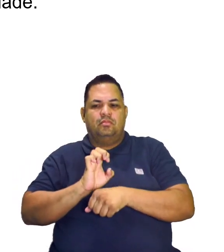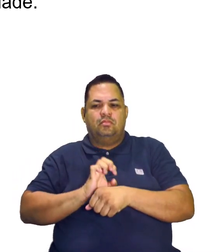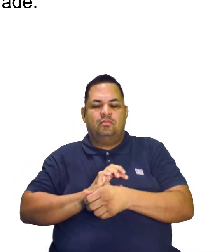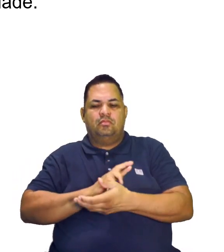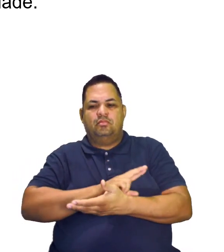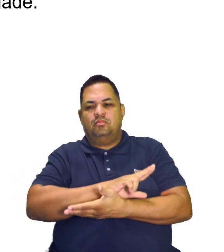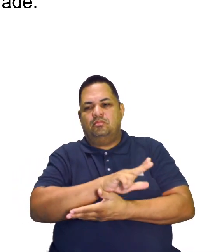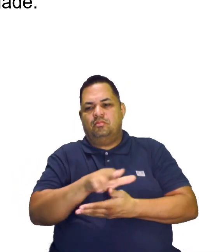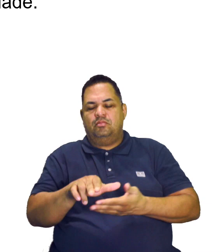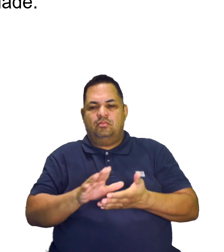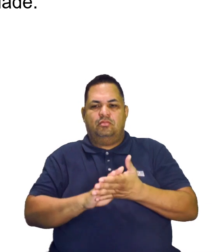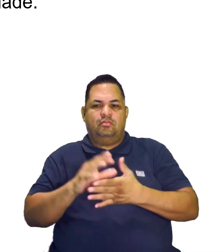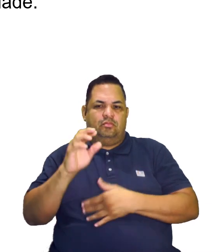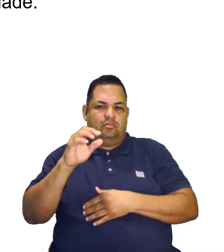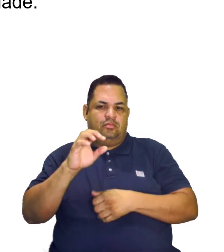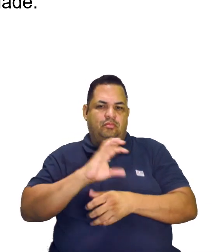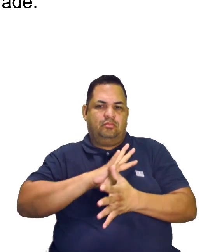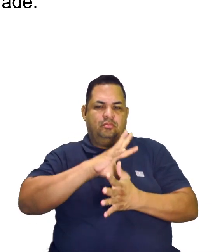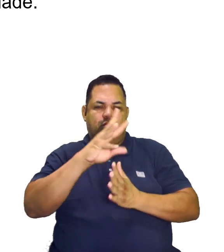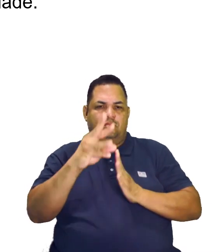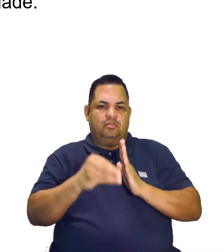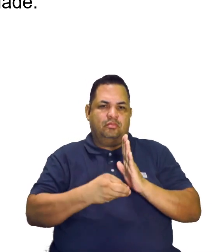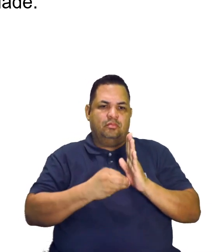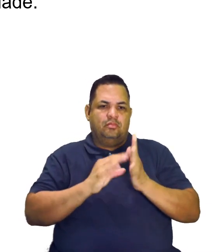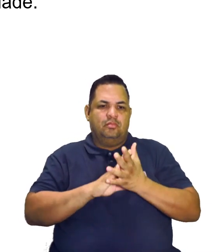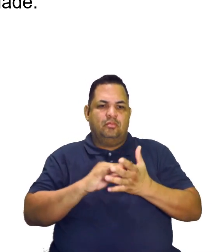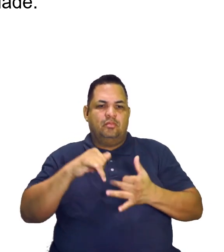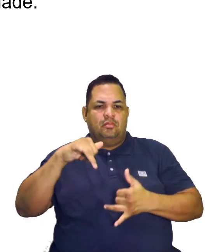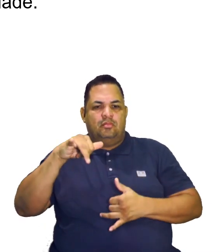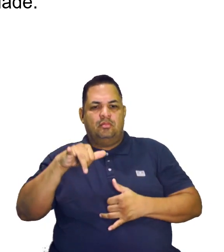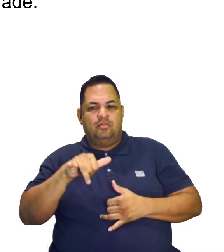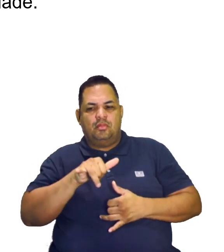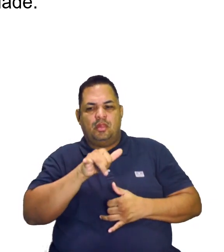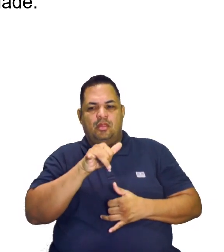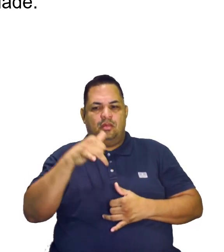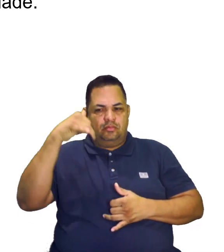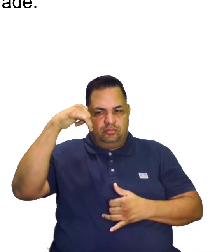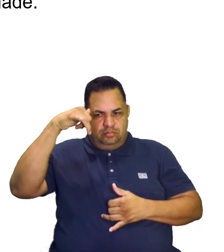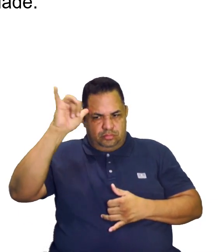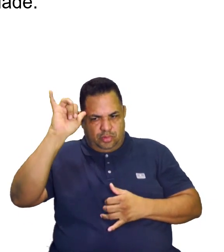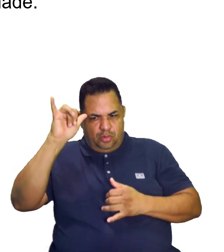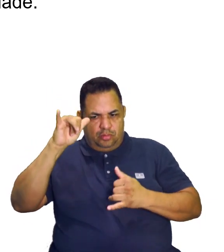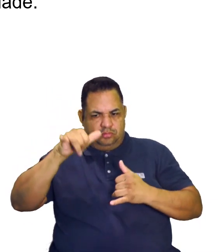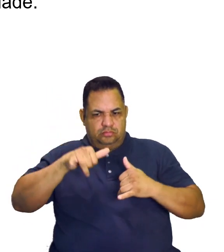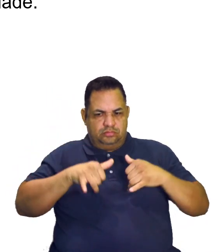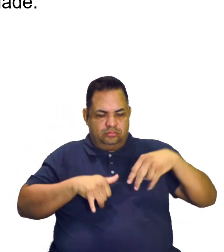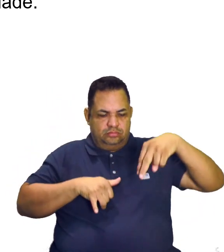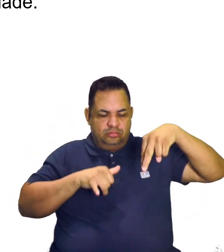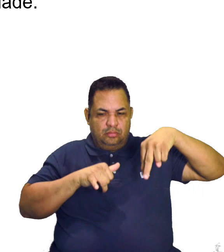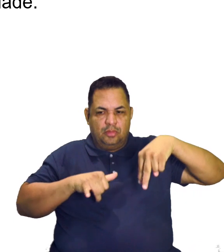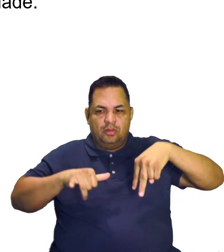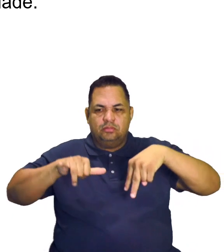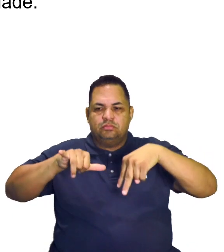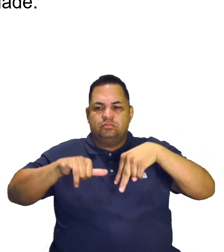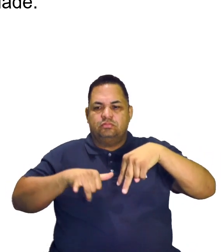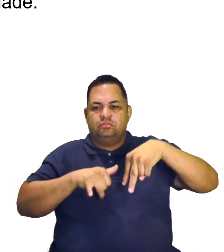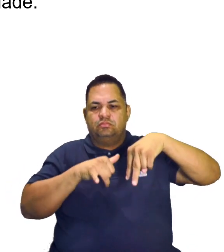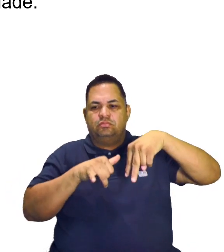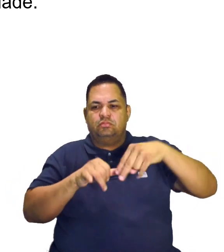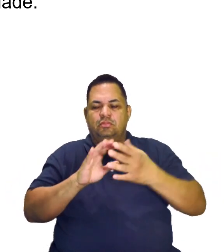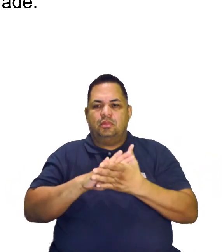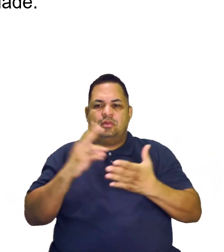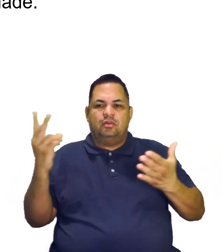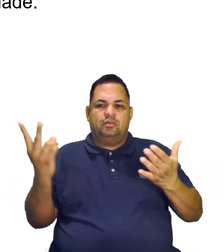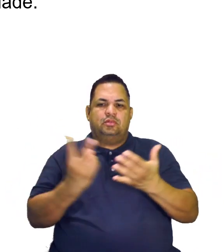Amazônia Legal, como a toada, que é os movimentos de danças, né, do boi-bumbá, que ocorre no